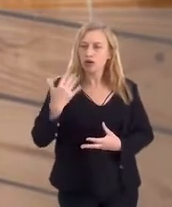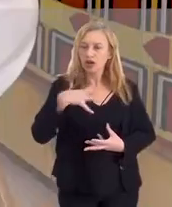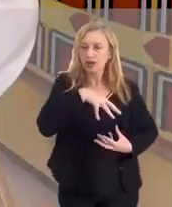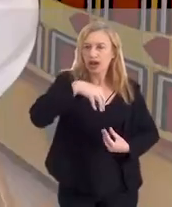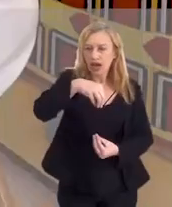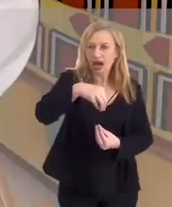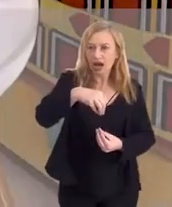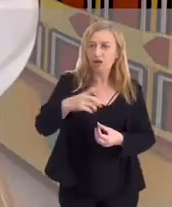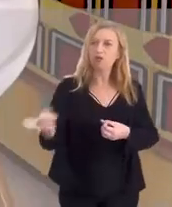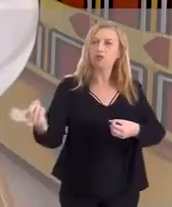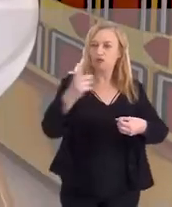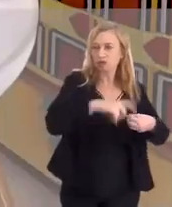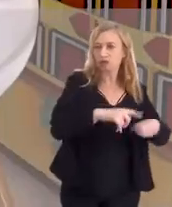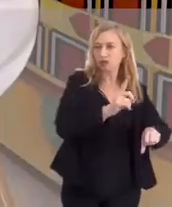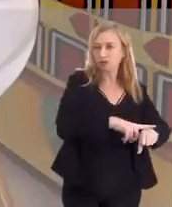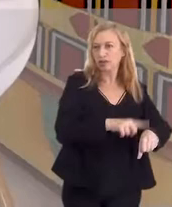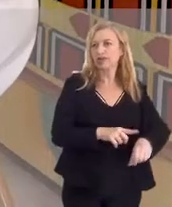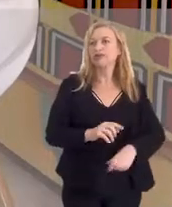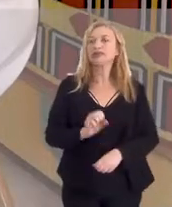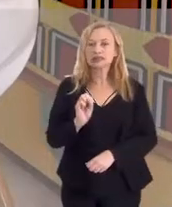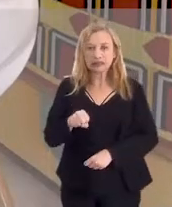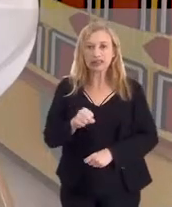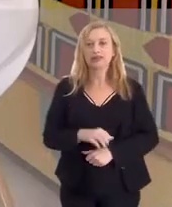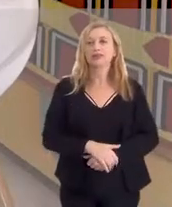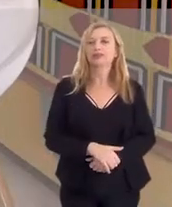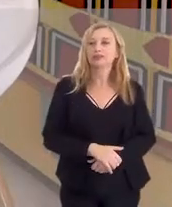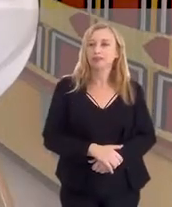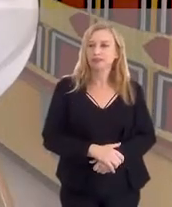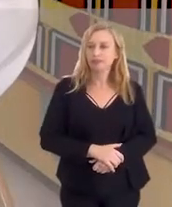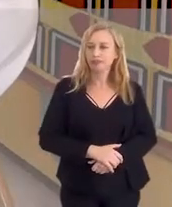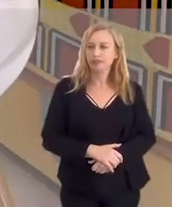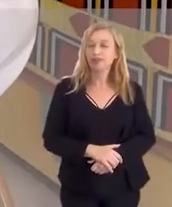viveu e que volta naquele momento. Sim.